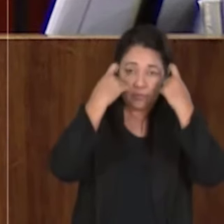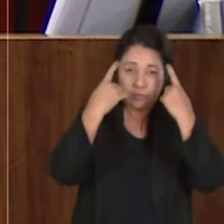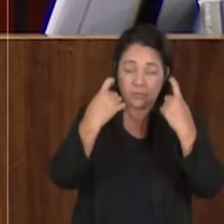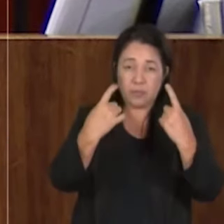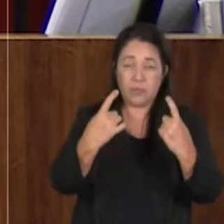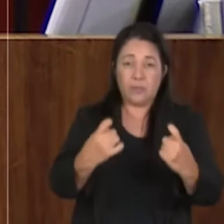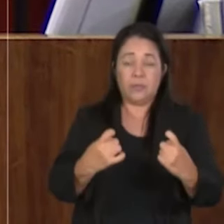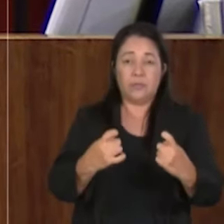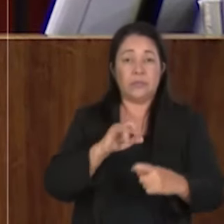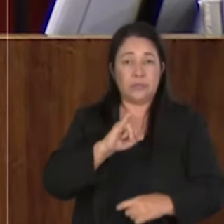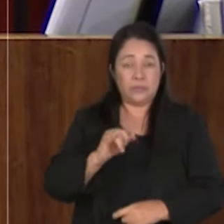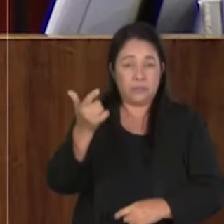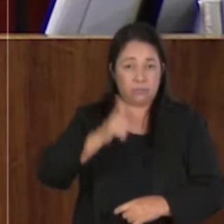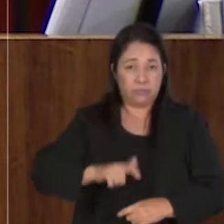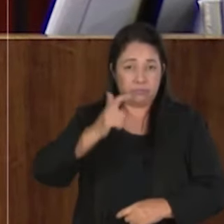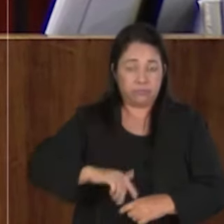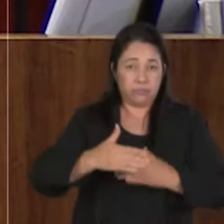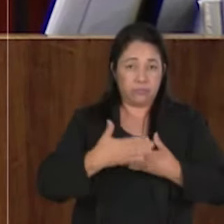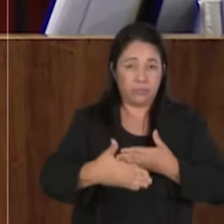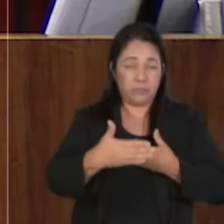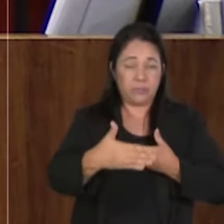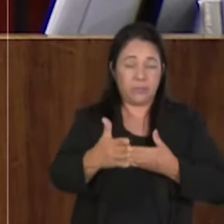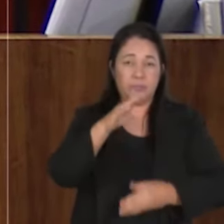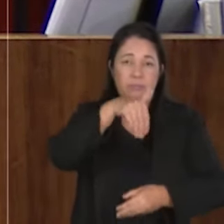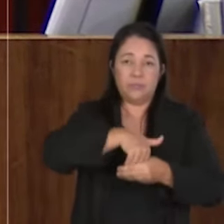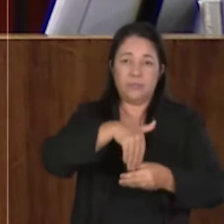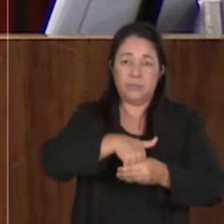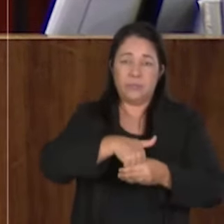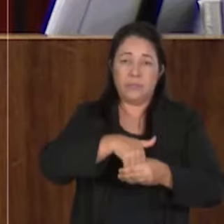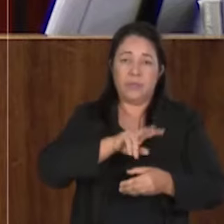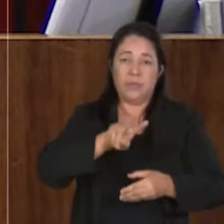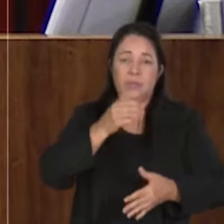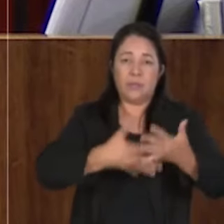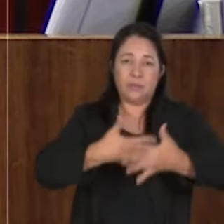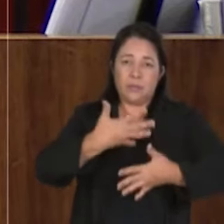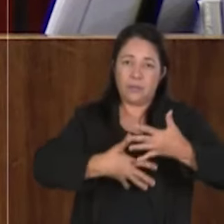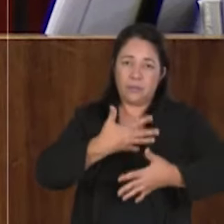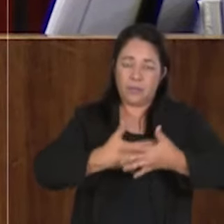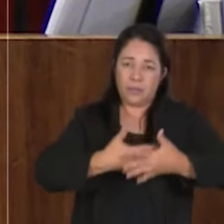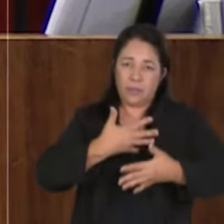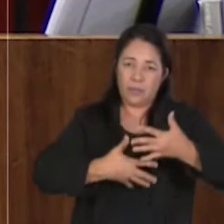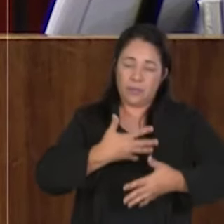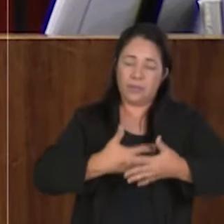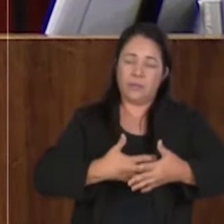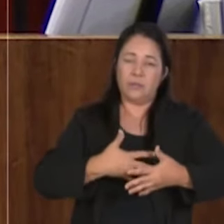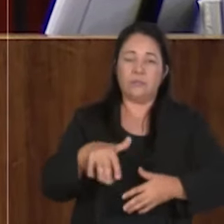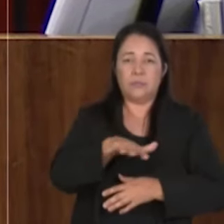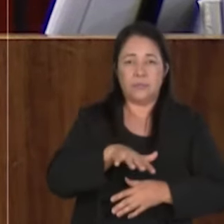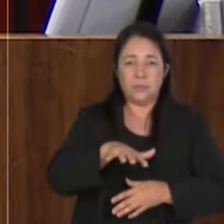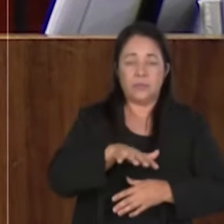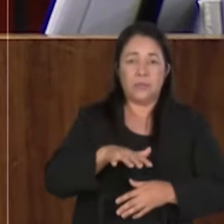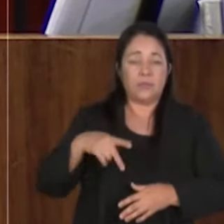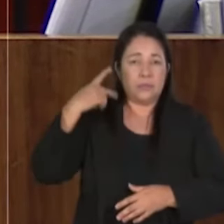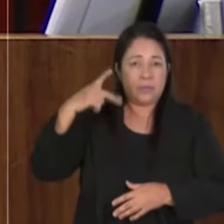se vem repetindo neste processo eleitoral e que afrontam até mesmo a nobilíssima atividade da